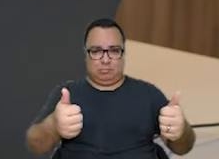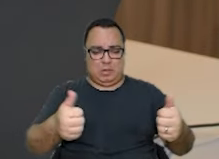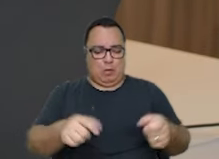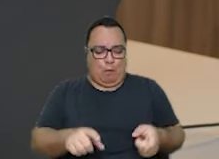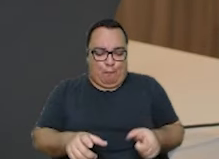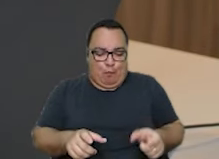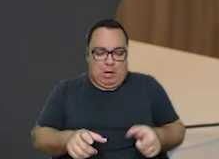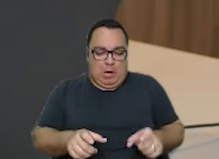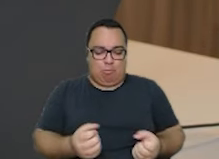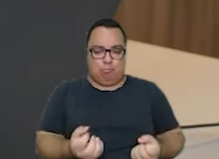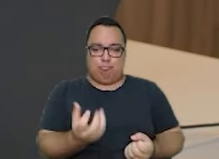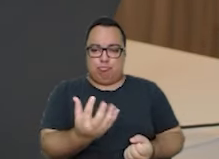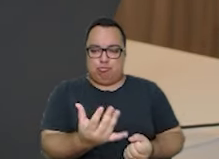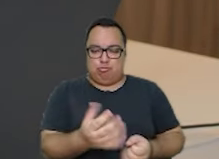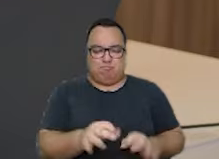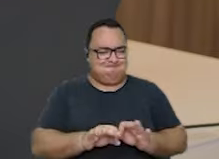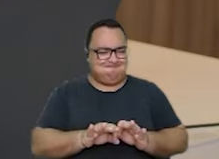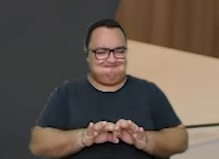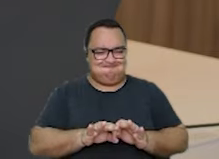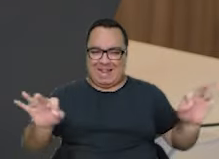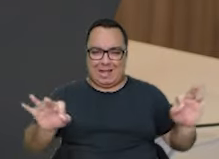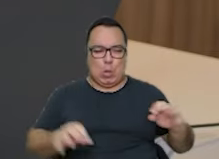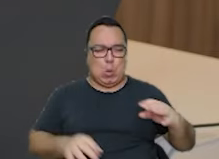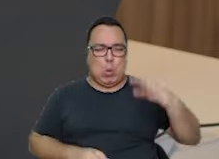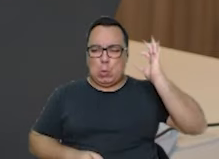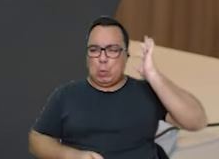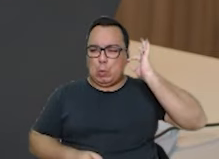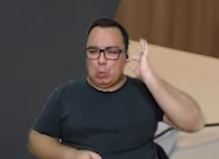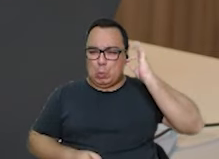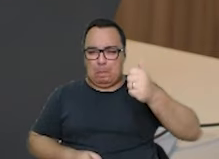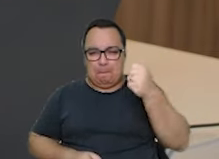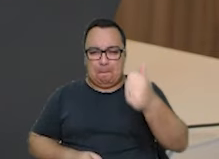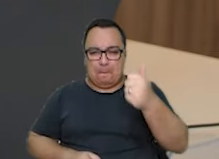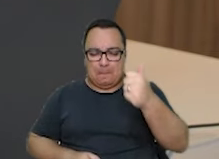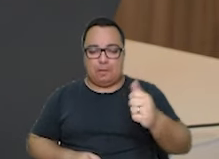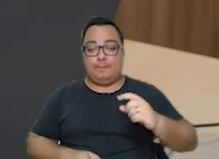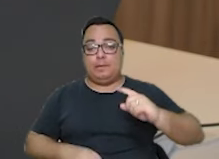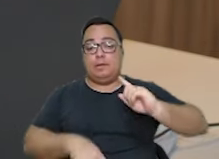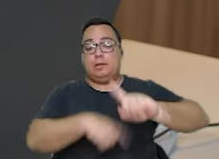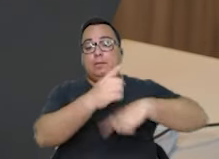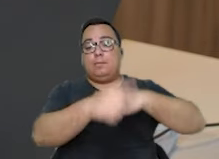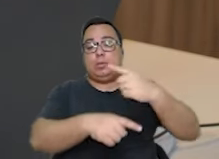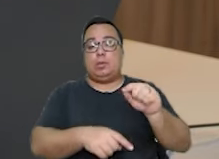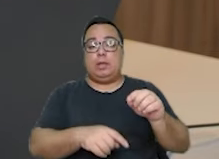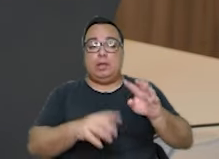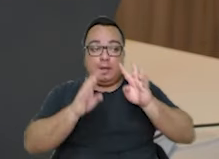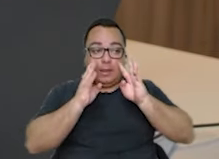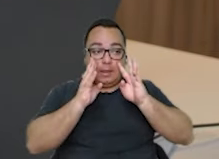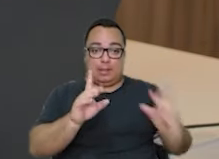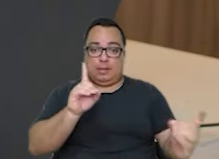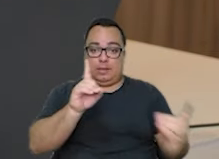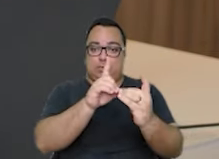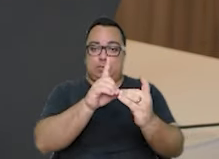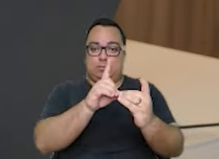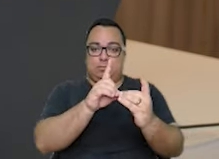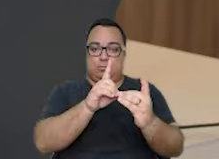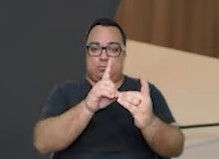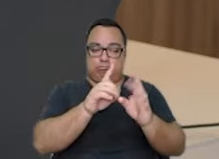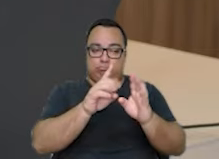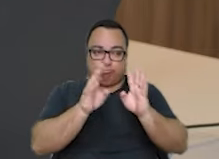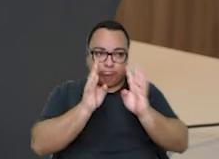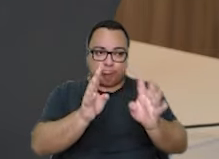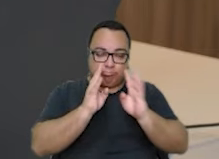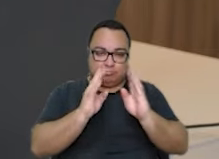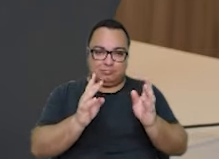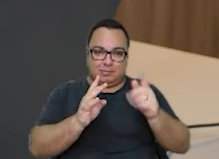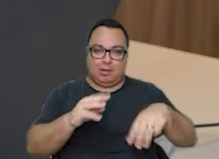vai dar show vai atender né a expectativa necessidade a gente tá falando de atendimento né quando a gente fala de marketing né